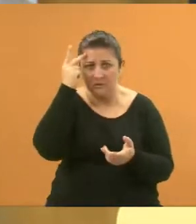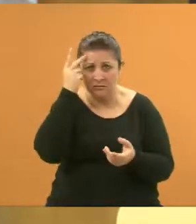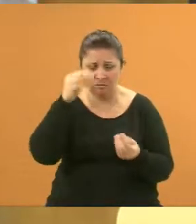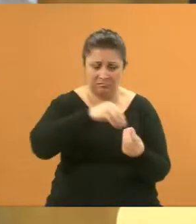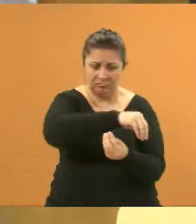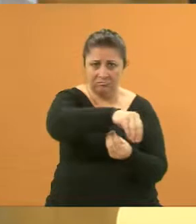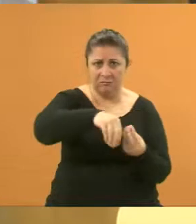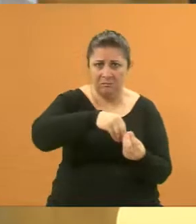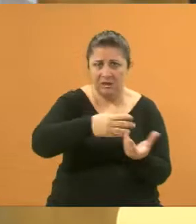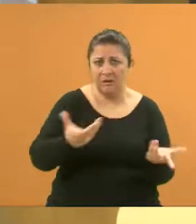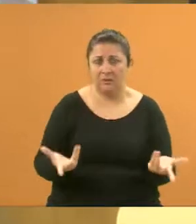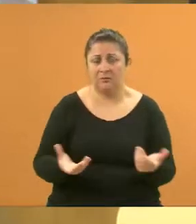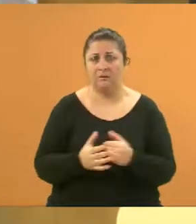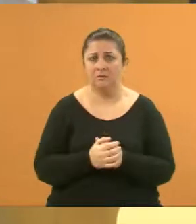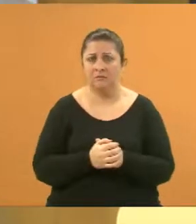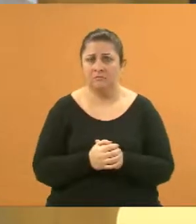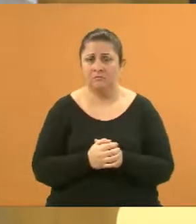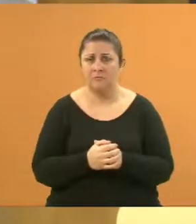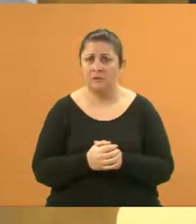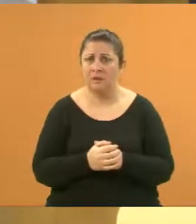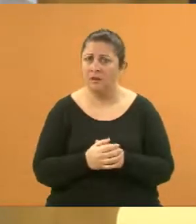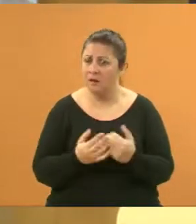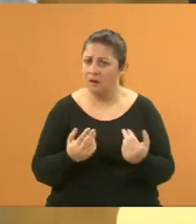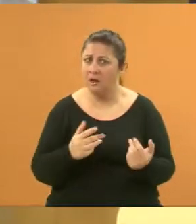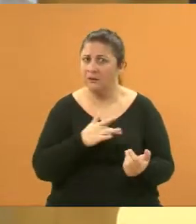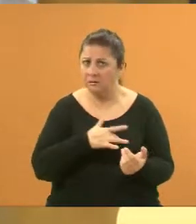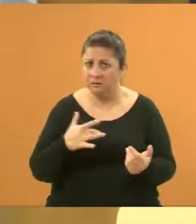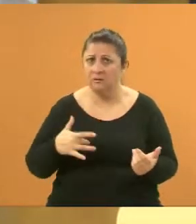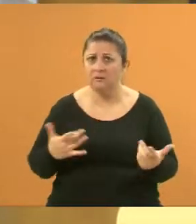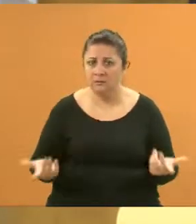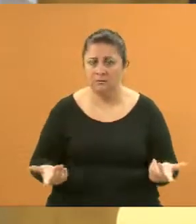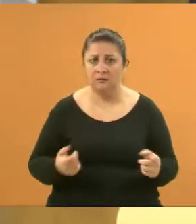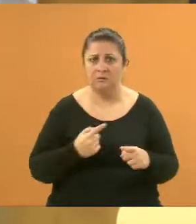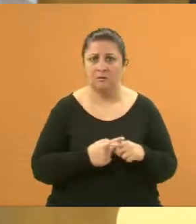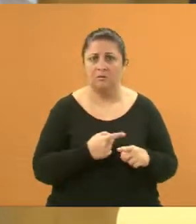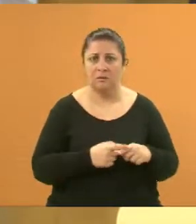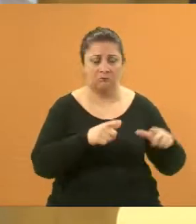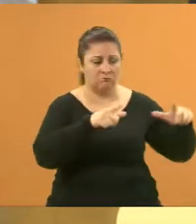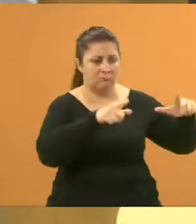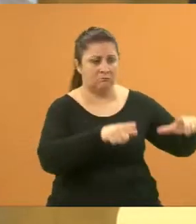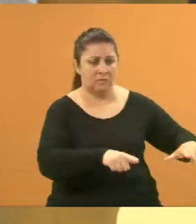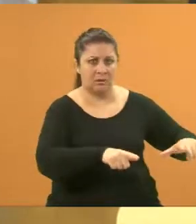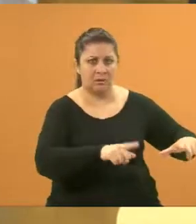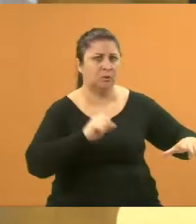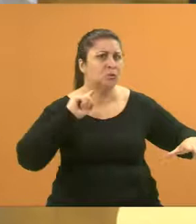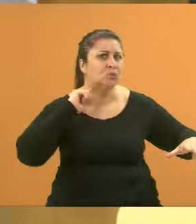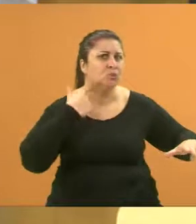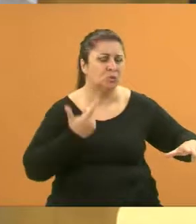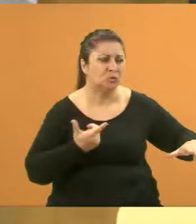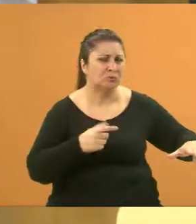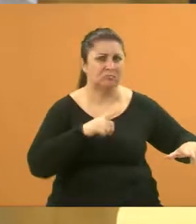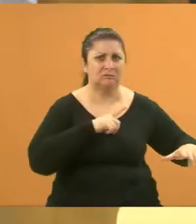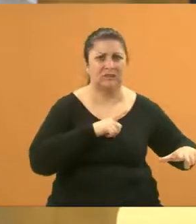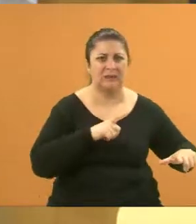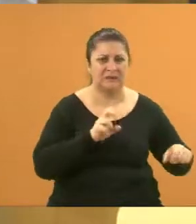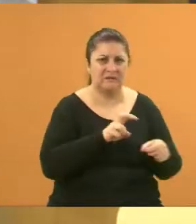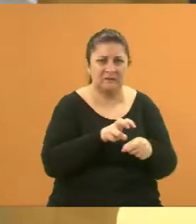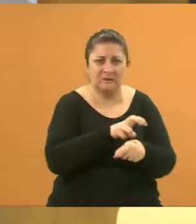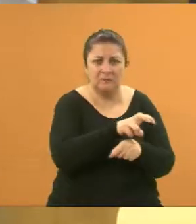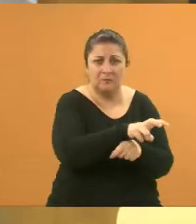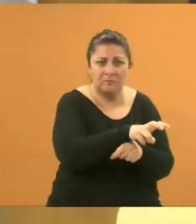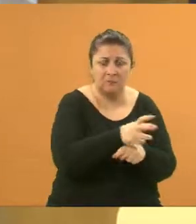entorno. Se trata de saúde pública, né? O imóvel que fica sujo cria